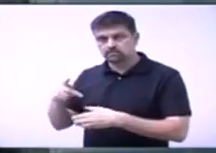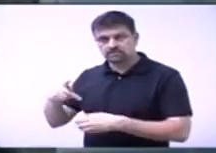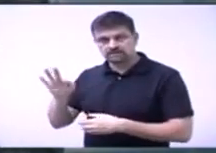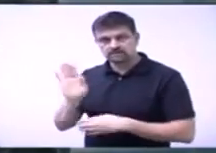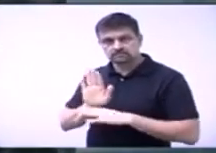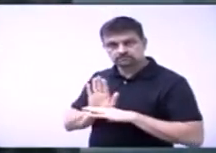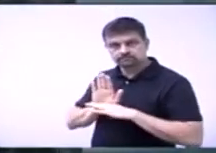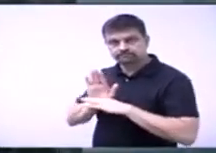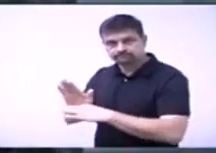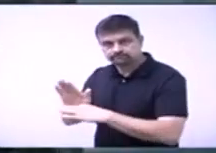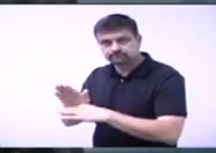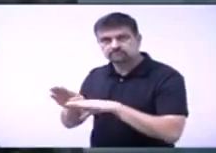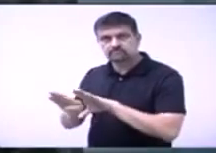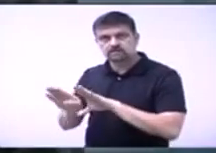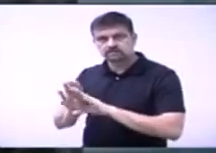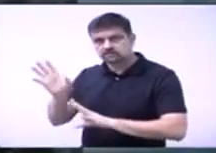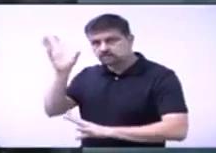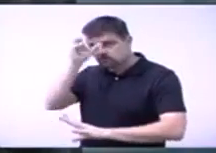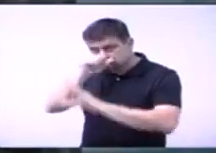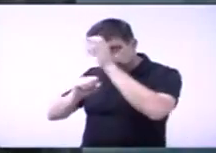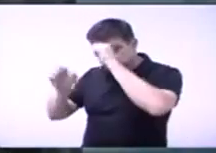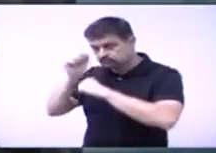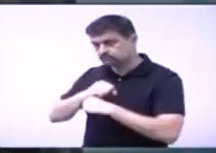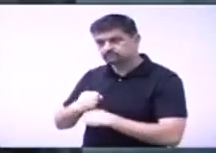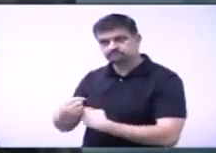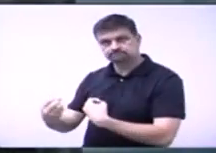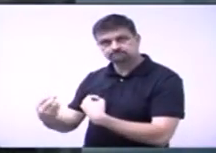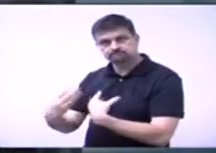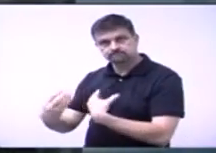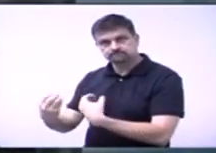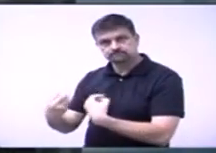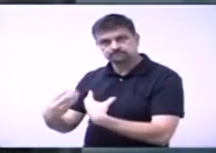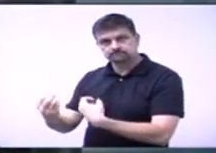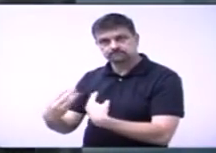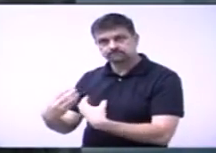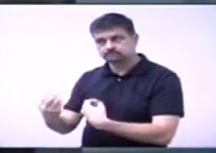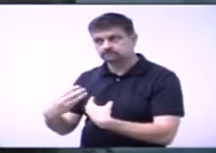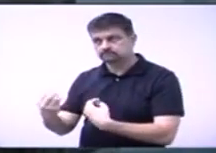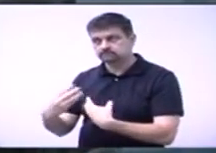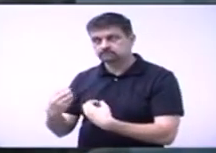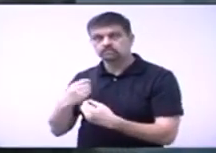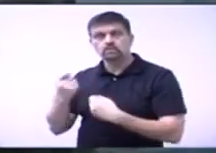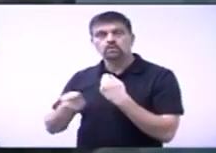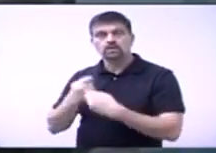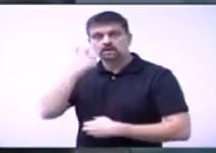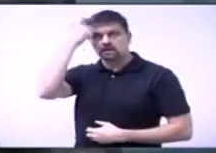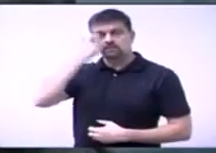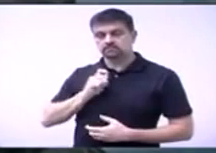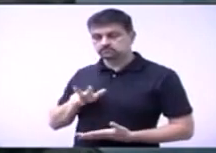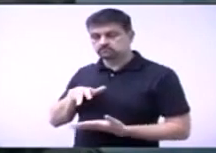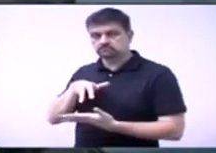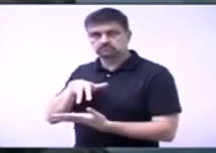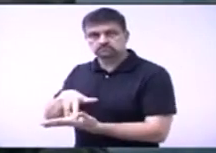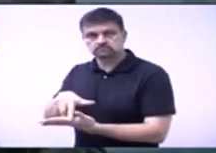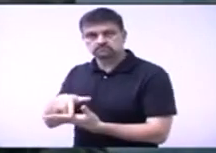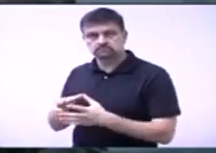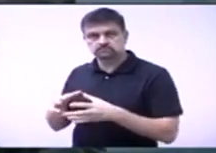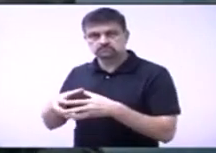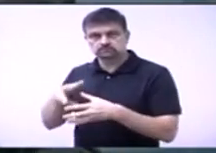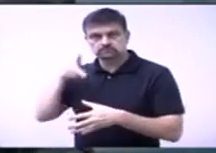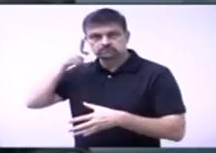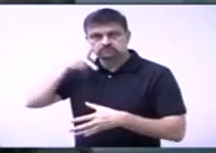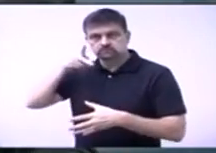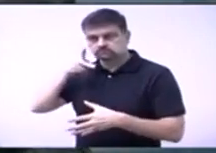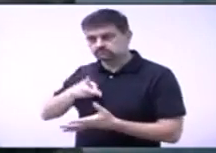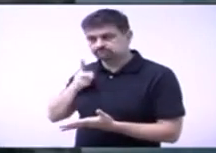Trabalhadores, mas aprendi muito com o Partido dos Trabalhadores, o que é uma militância partidária, o que